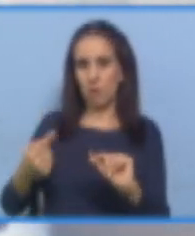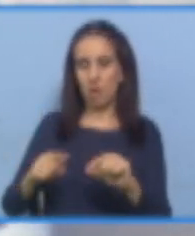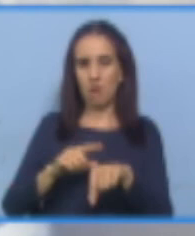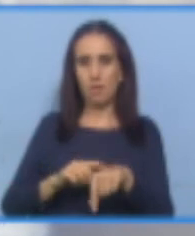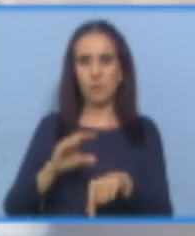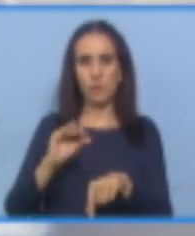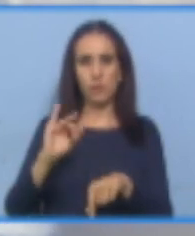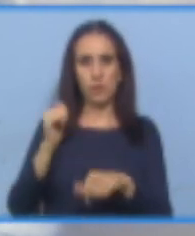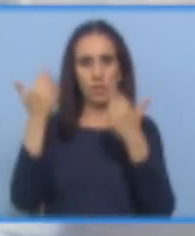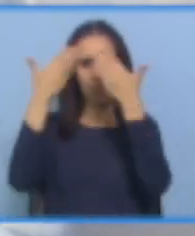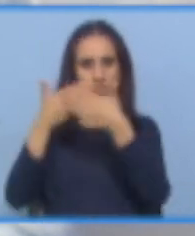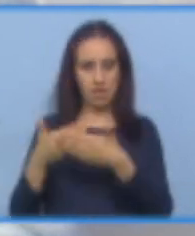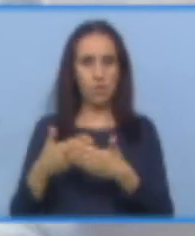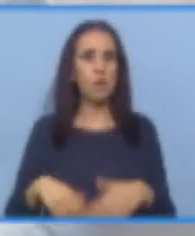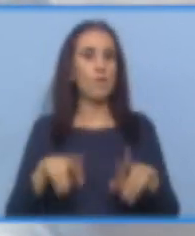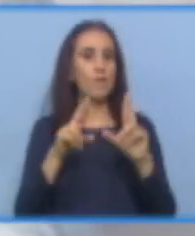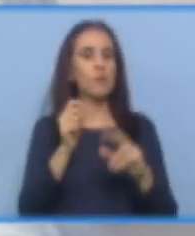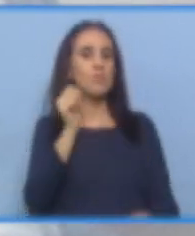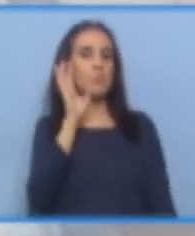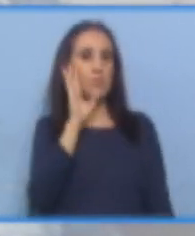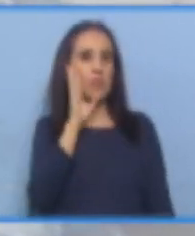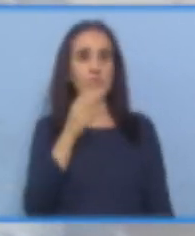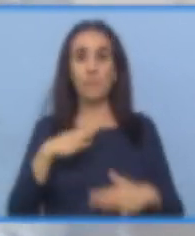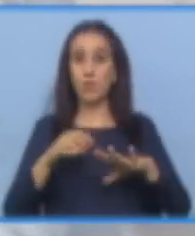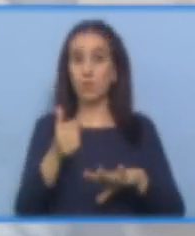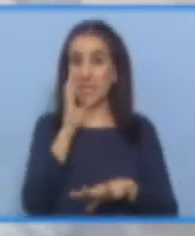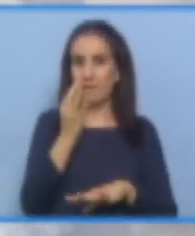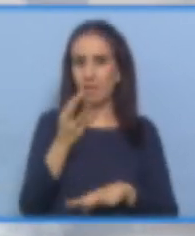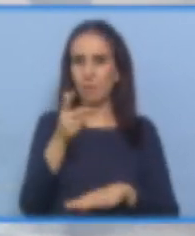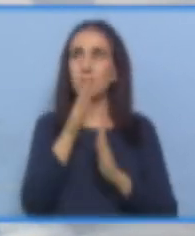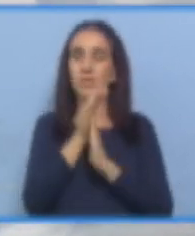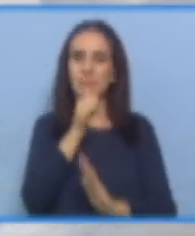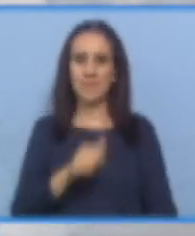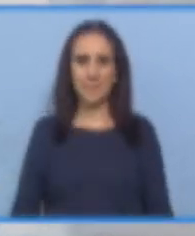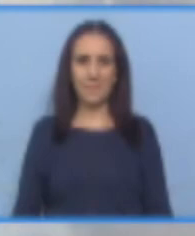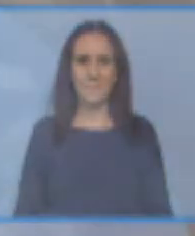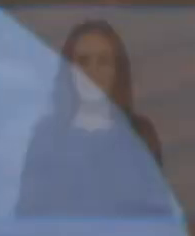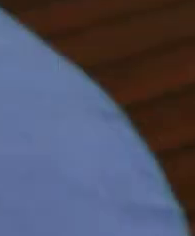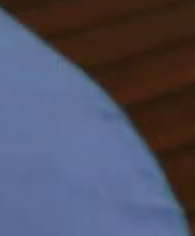pelas 22h45. Votos de boa tarde, boas férias se for o caso e até amanhã, se os quiser.